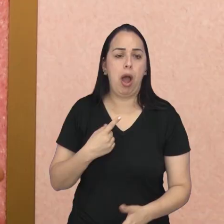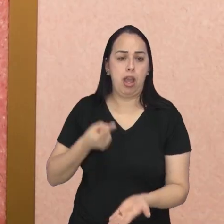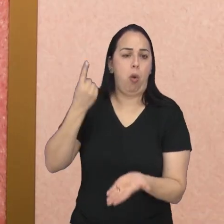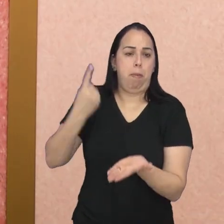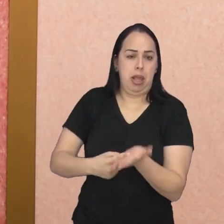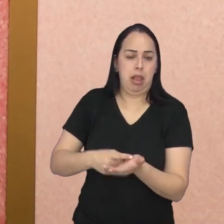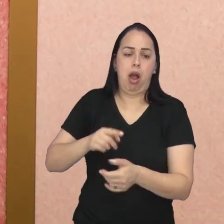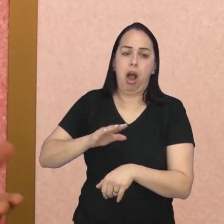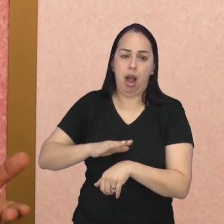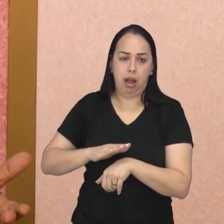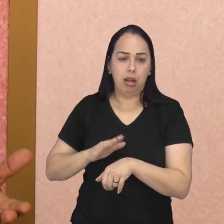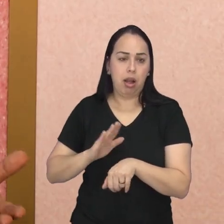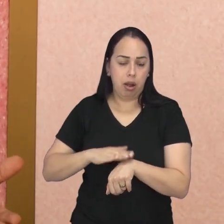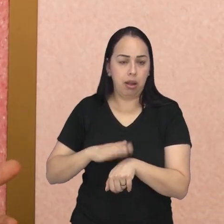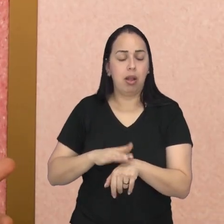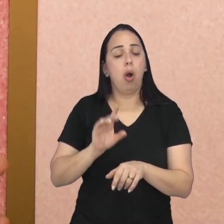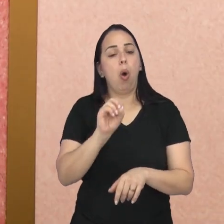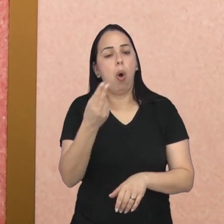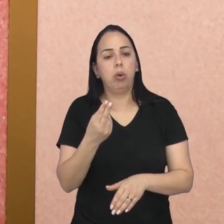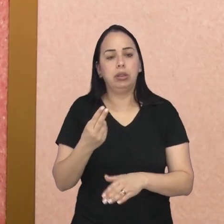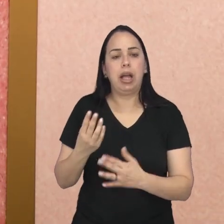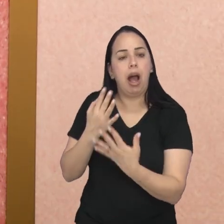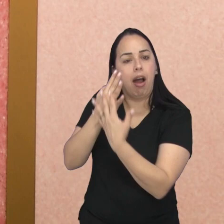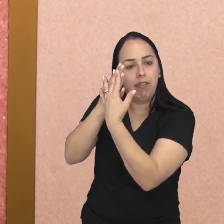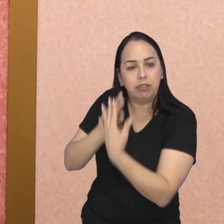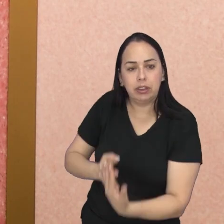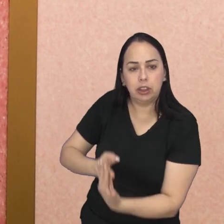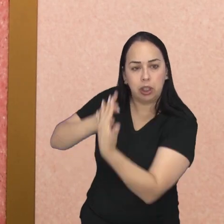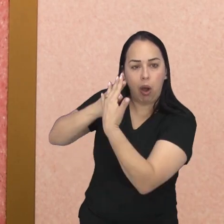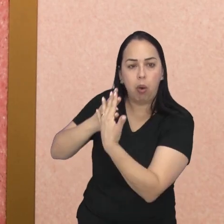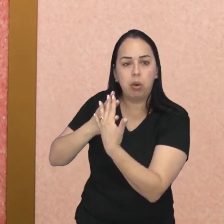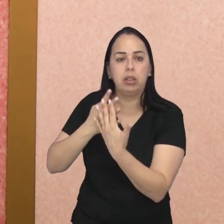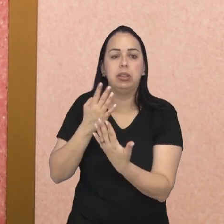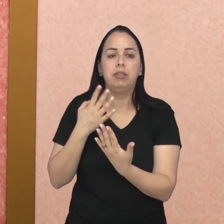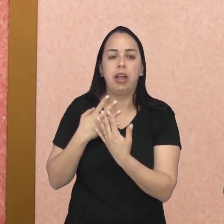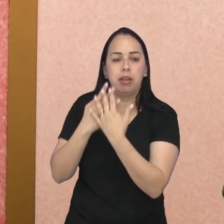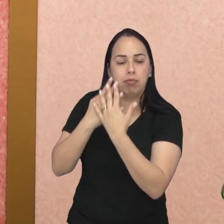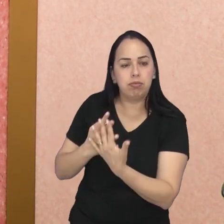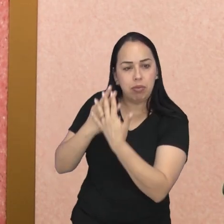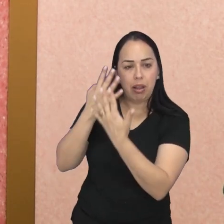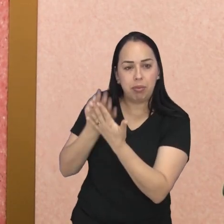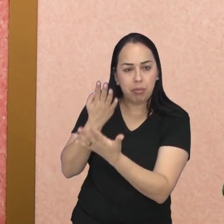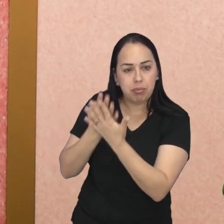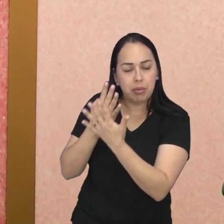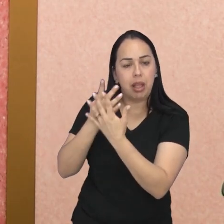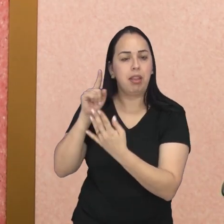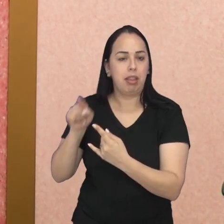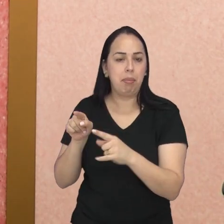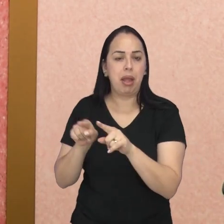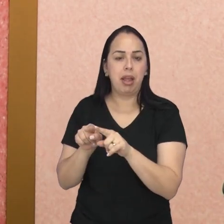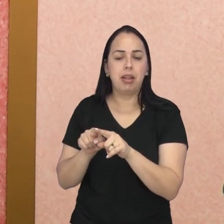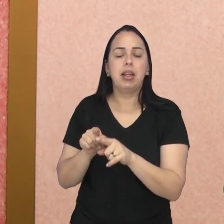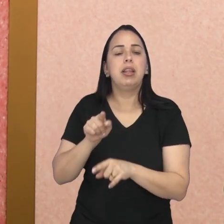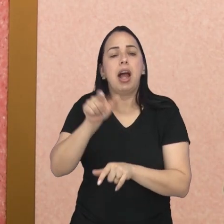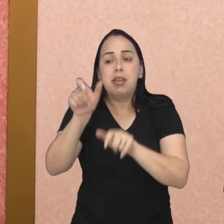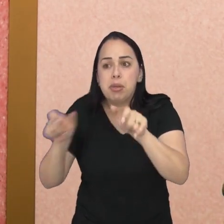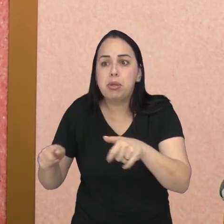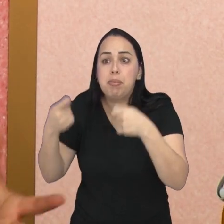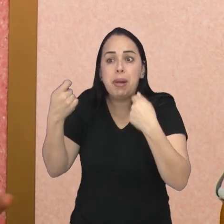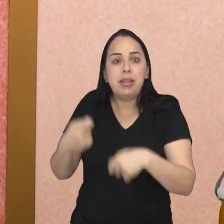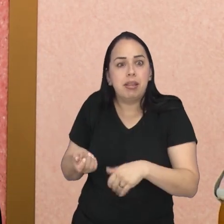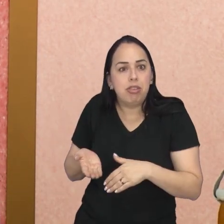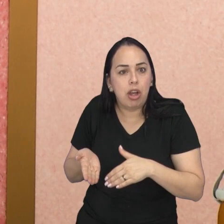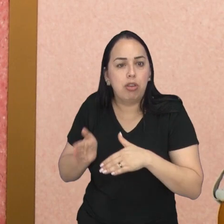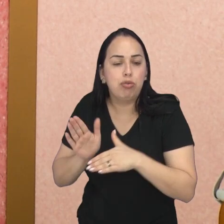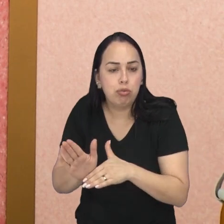marcada, entendeu? Outras vêm conversar na hora da confissão. Então tem muita gente sofrendo por aí, tem muita gente precisando de uma